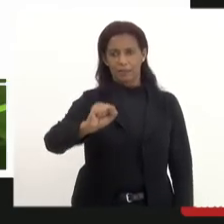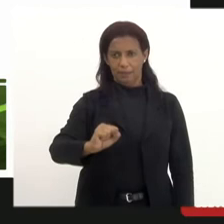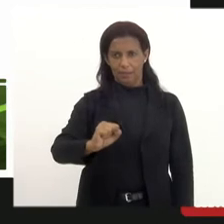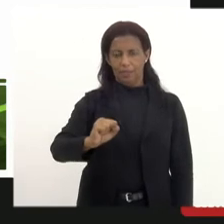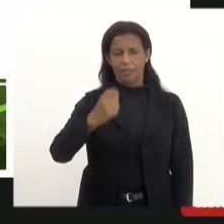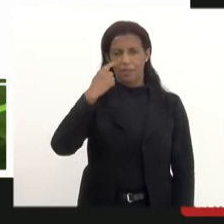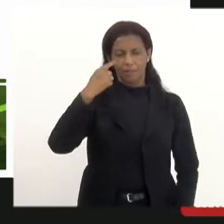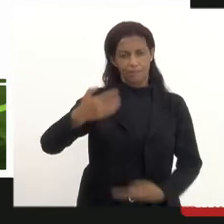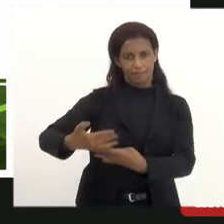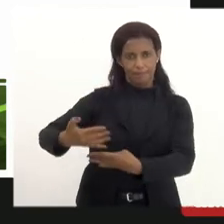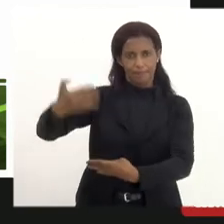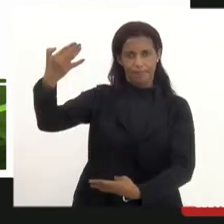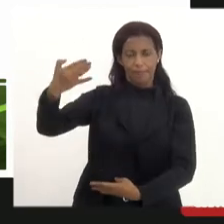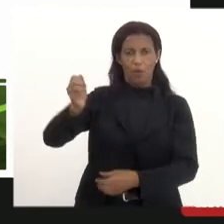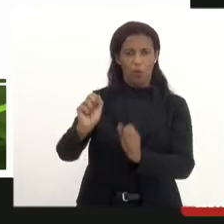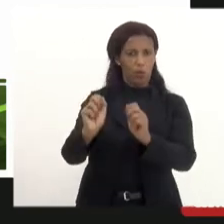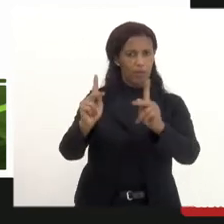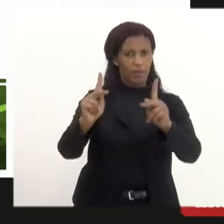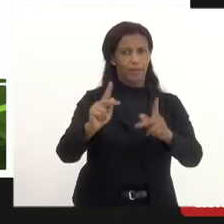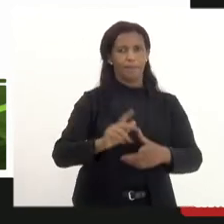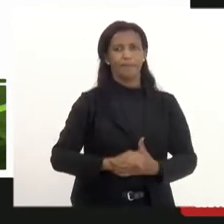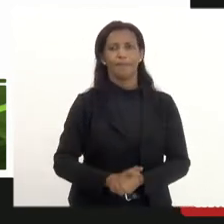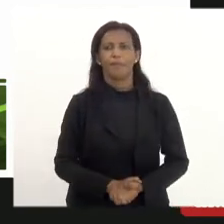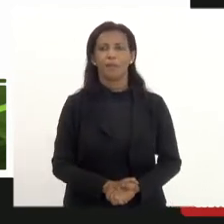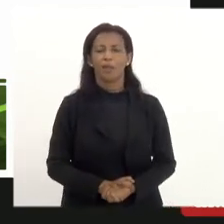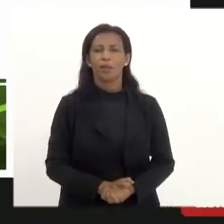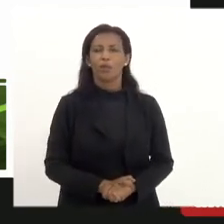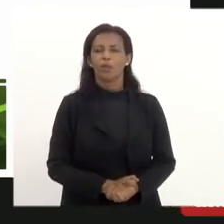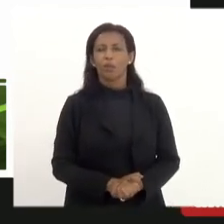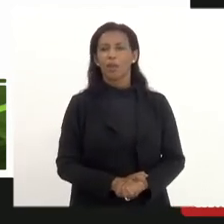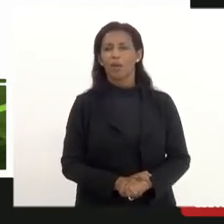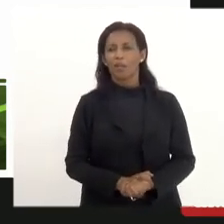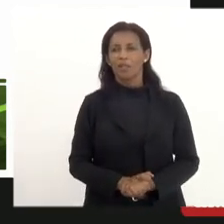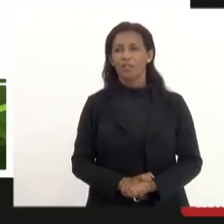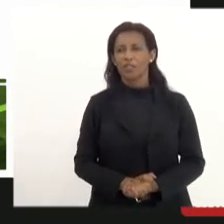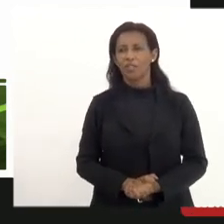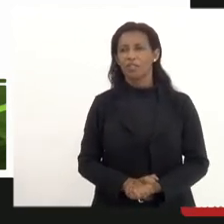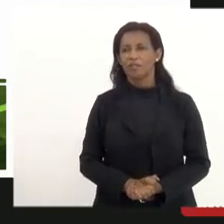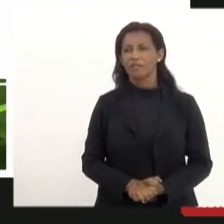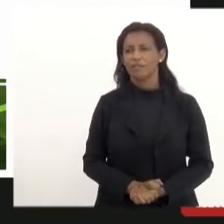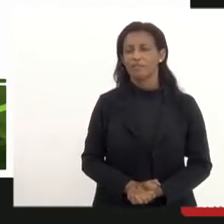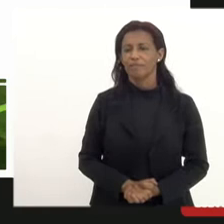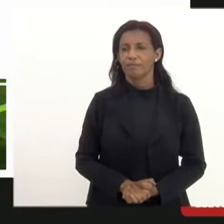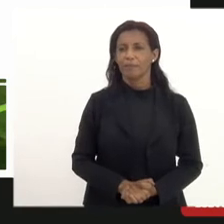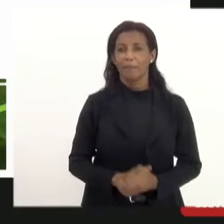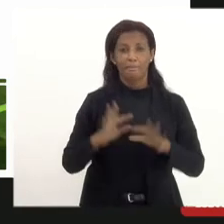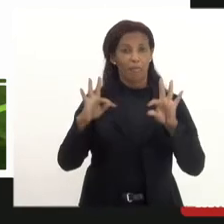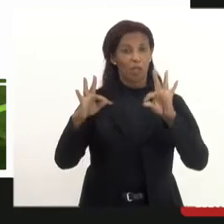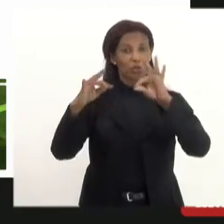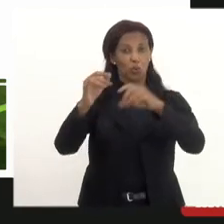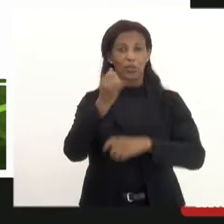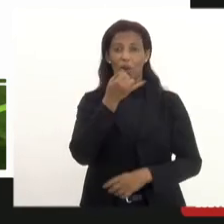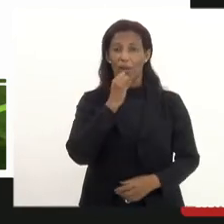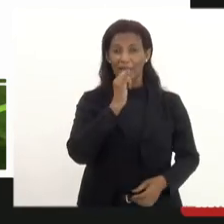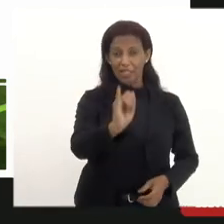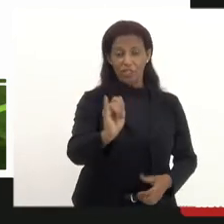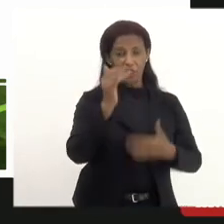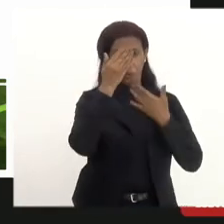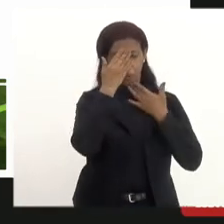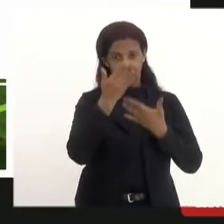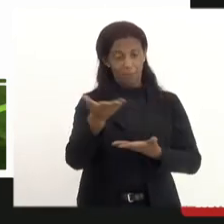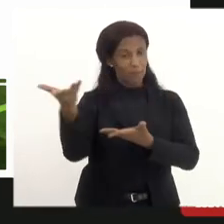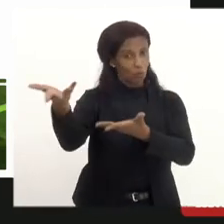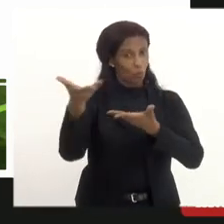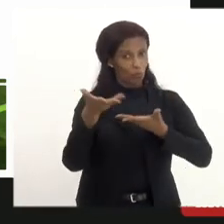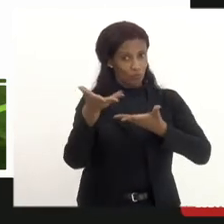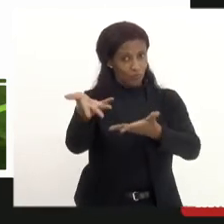Sim, agora já entrou. Ok, perfeito. Bom, boa tarde a todos. Em nome da Total Energy, agradeço o